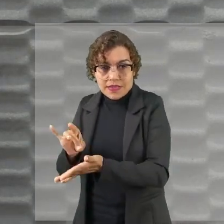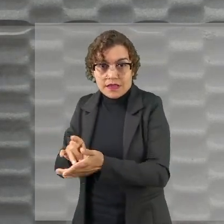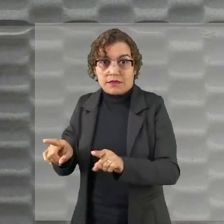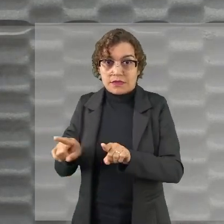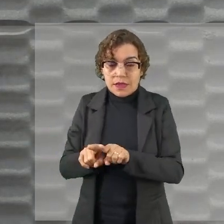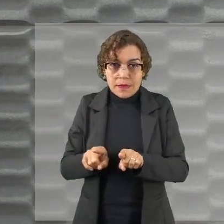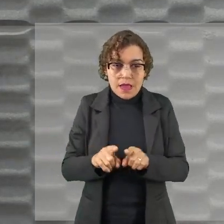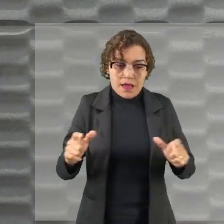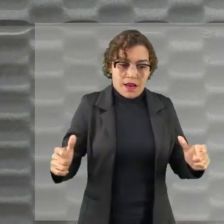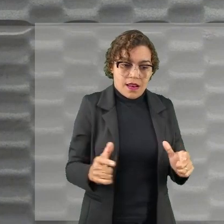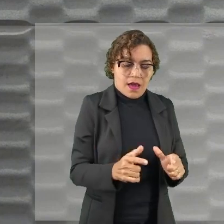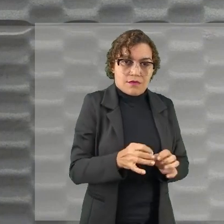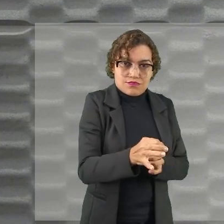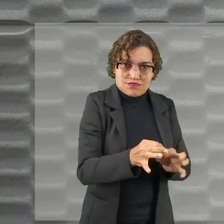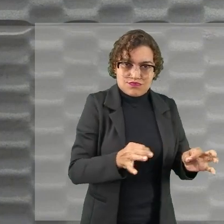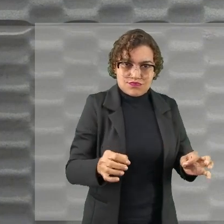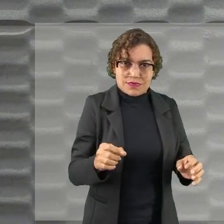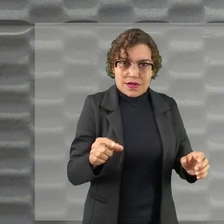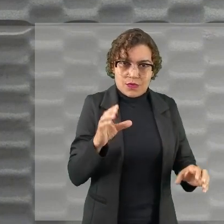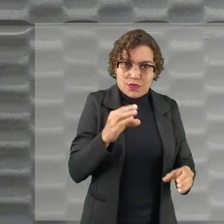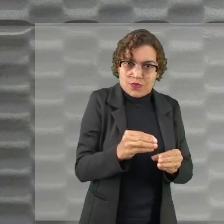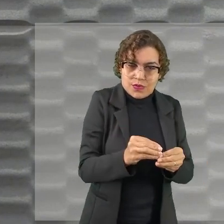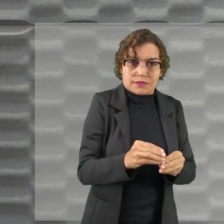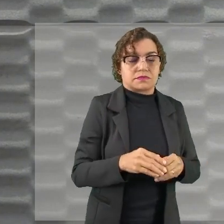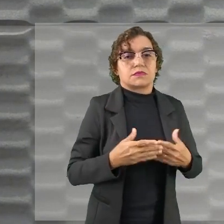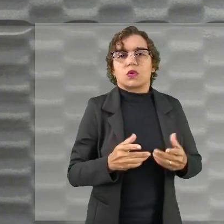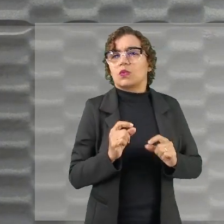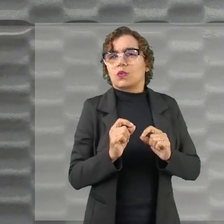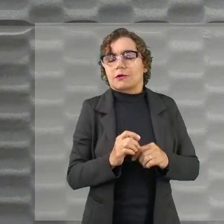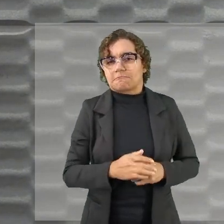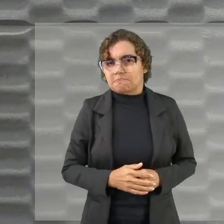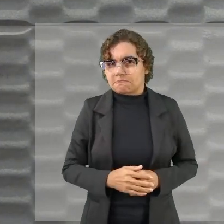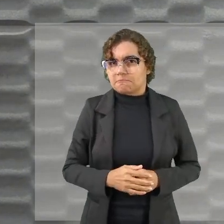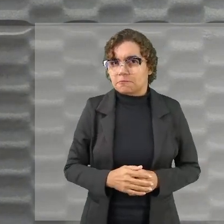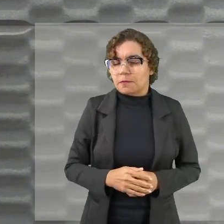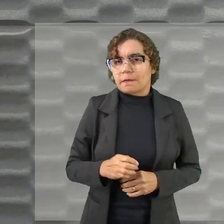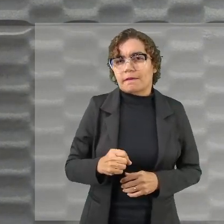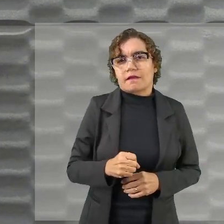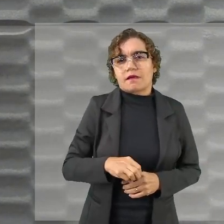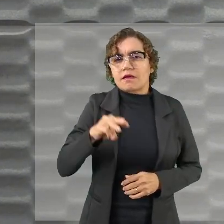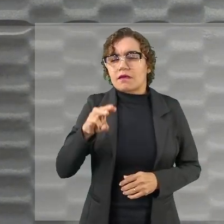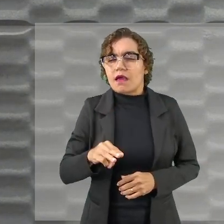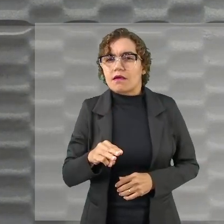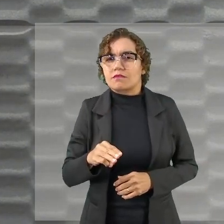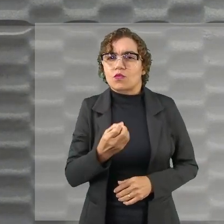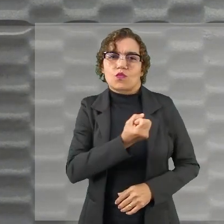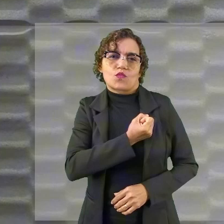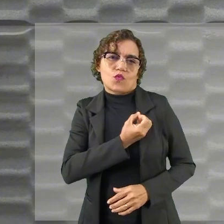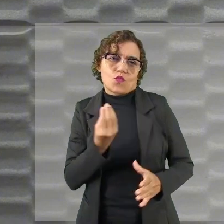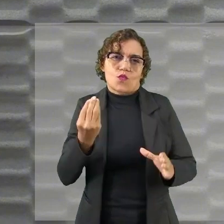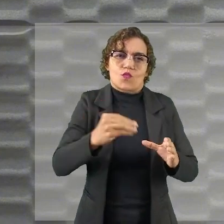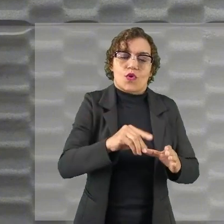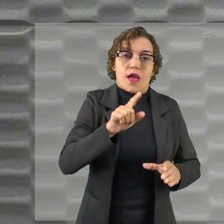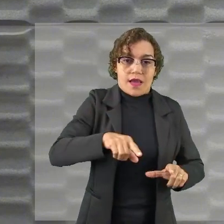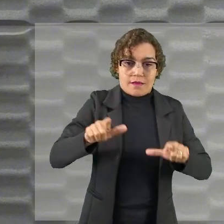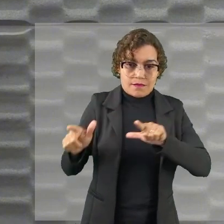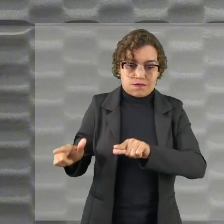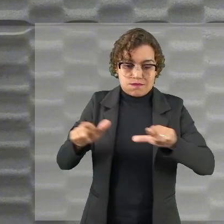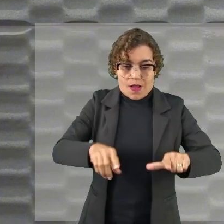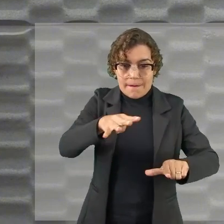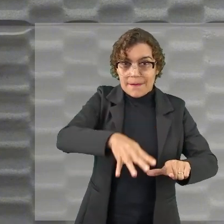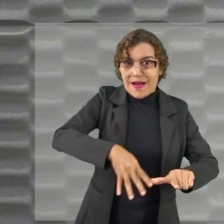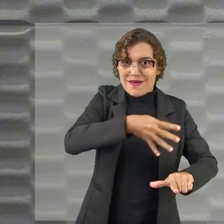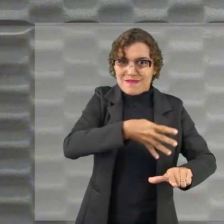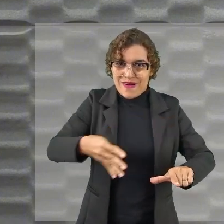tamanho naquela redução. E quem faz esse valor, quem dá esse valor, é justamente a escala numérica,